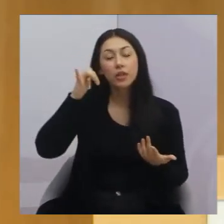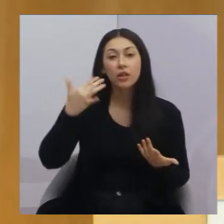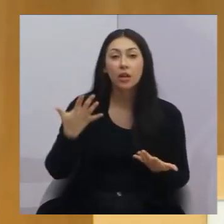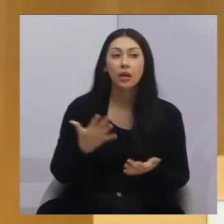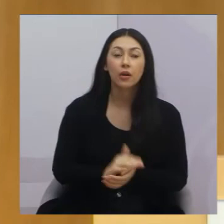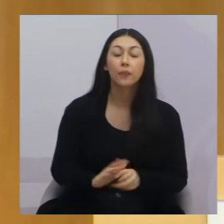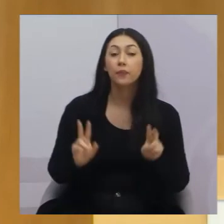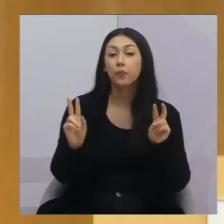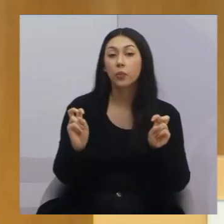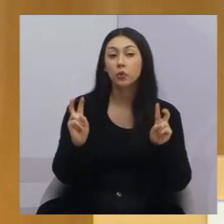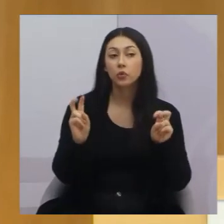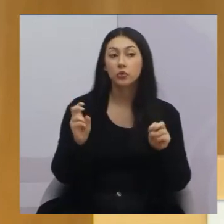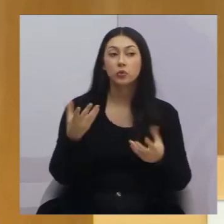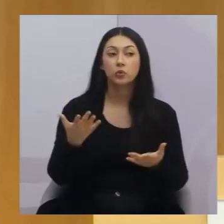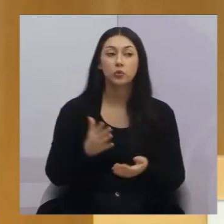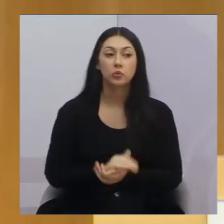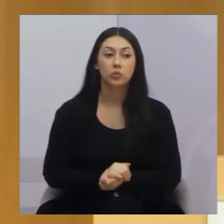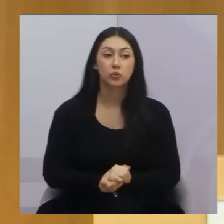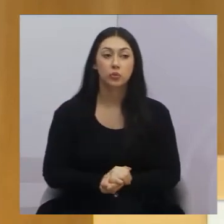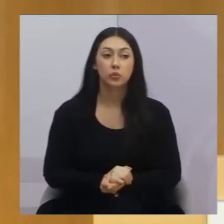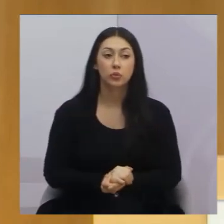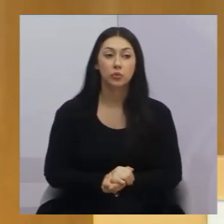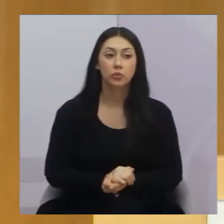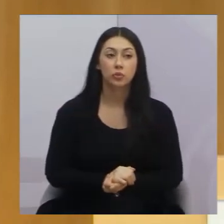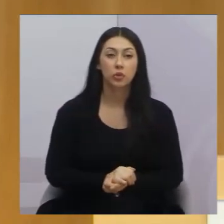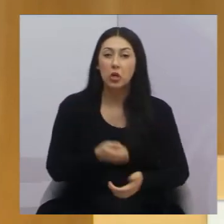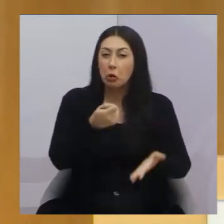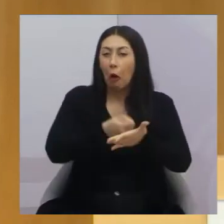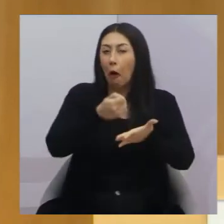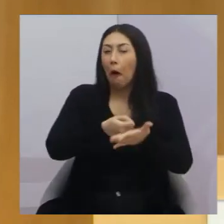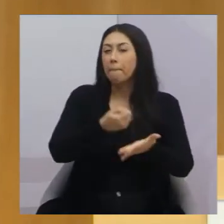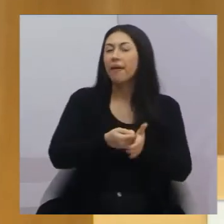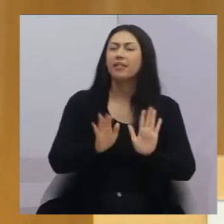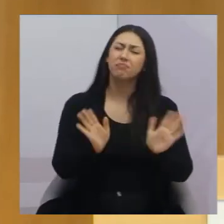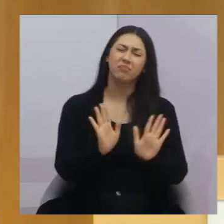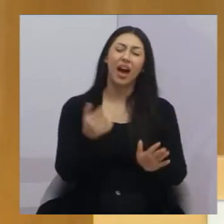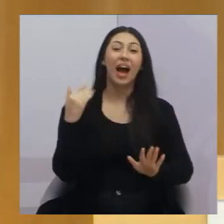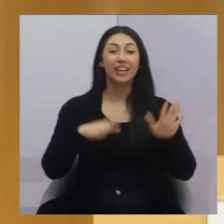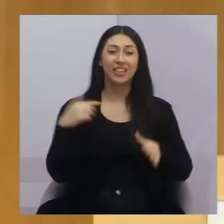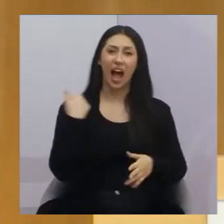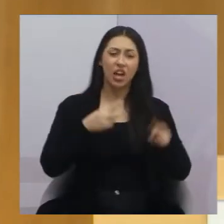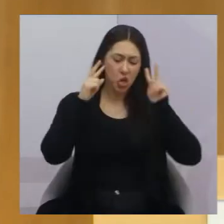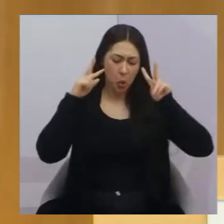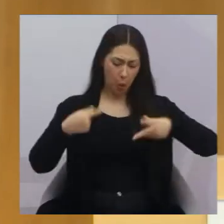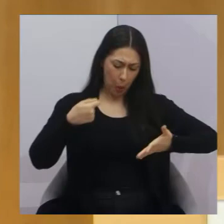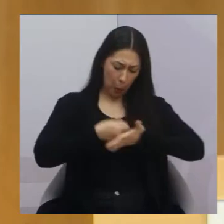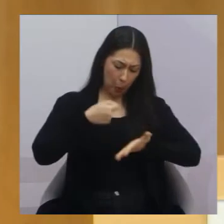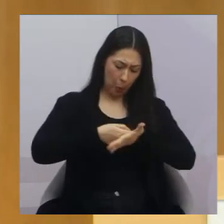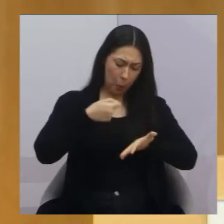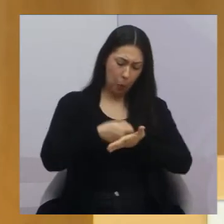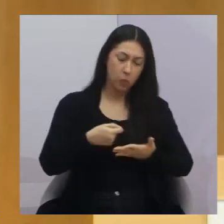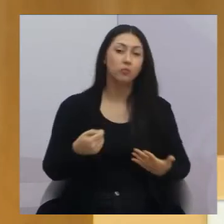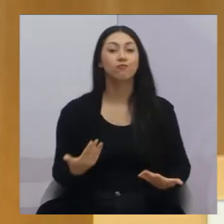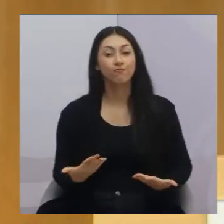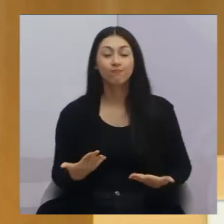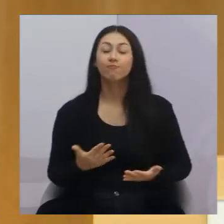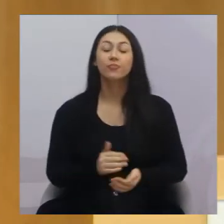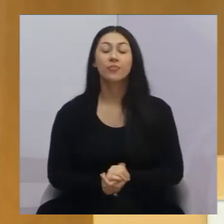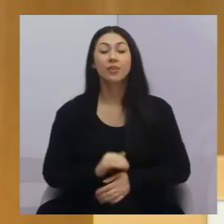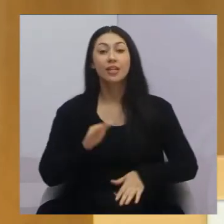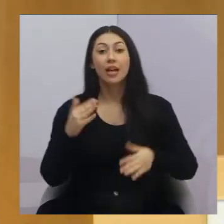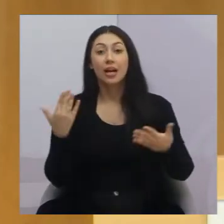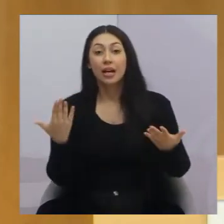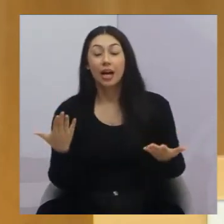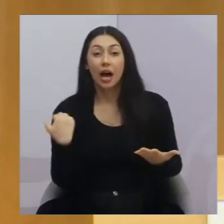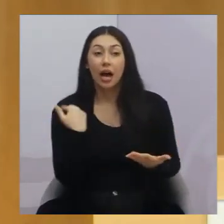com relação à não cobrança. Nossa autocobrança geralmente é muito forte, né? Então a